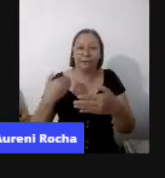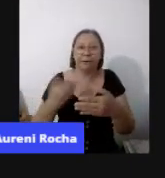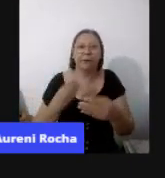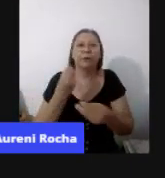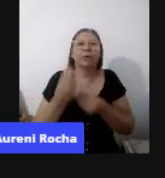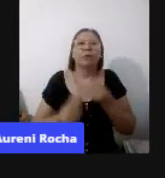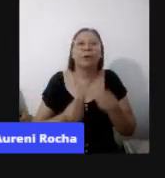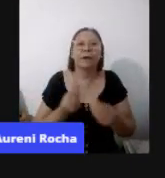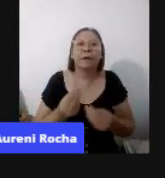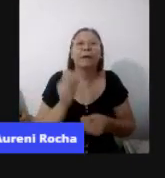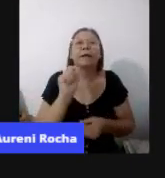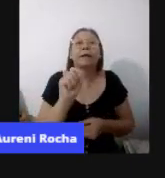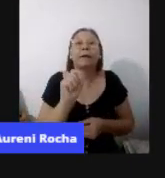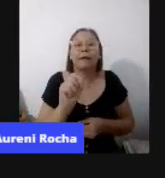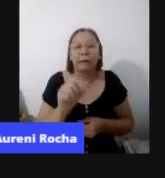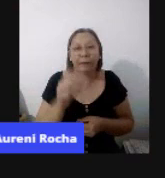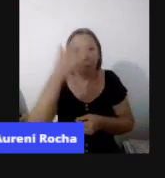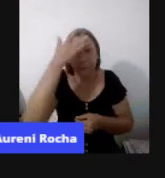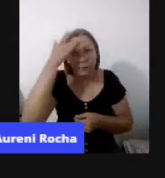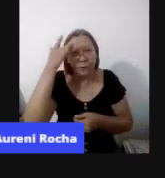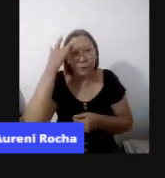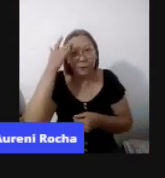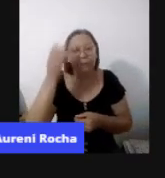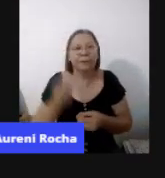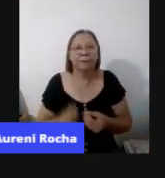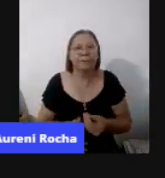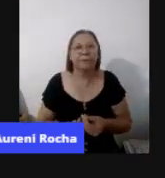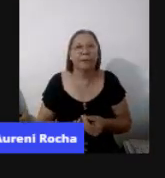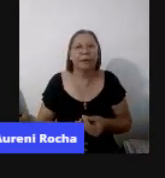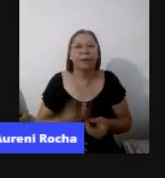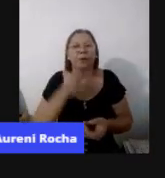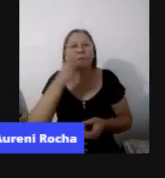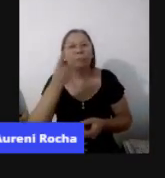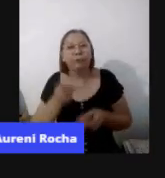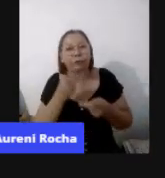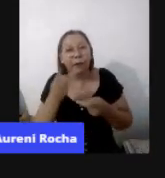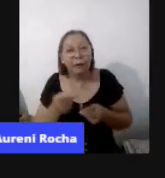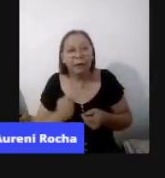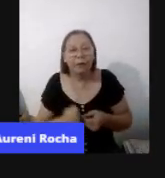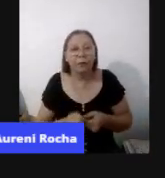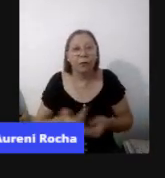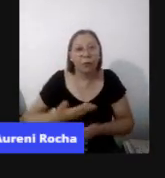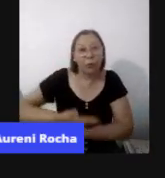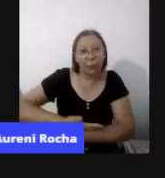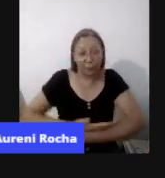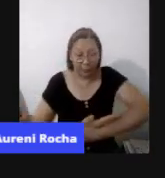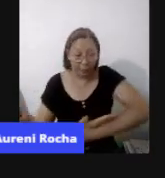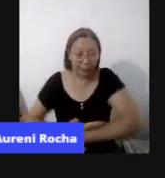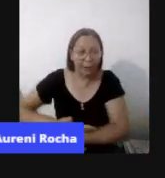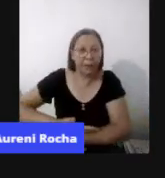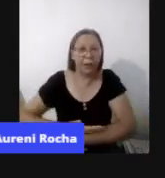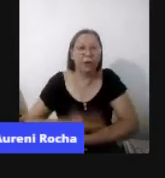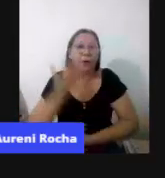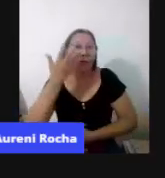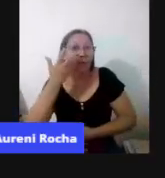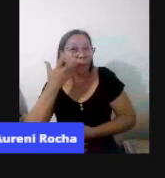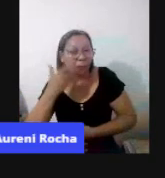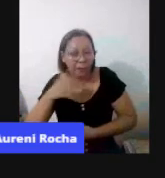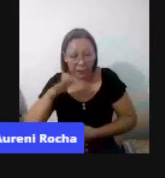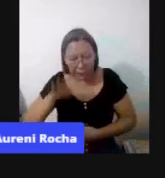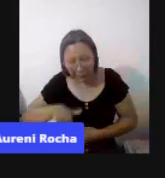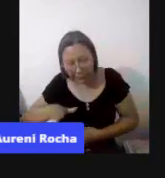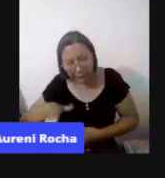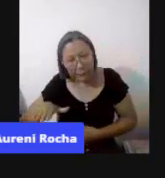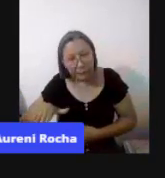nós temos que pensar. Eu falo diretamente com o bebê, com uma criança muito pequena, há momentos que sim, né?